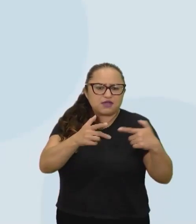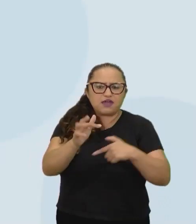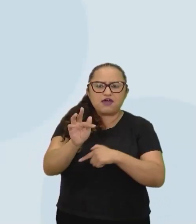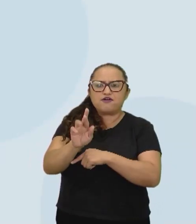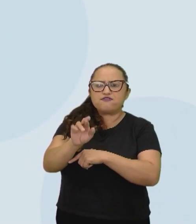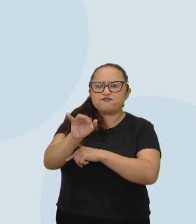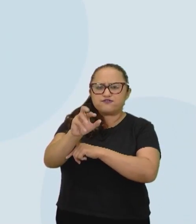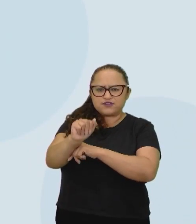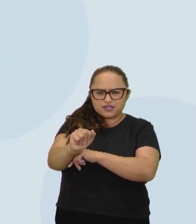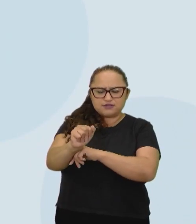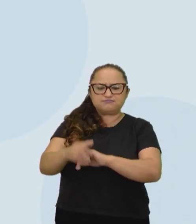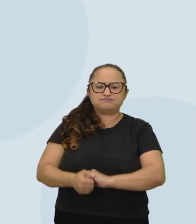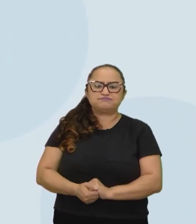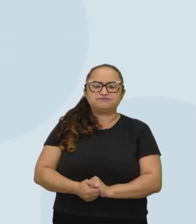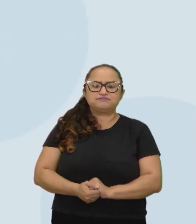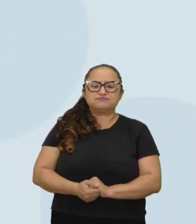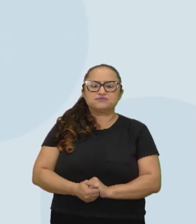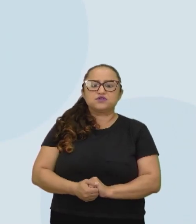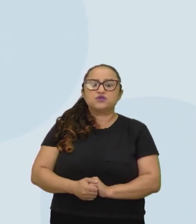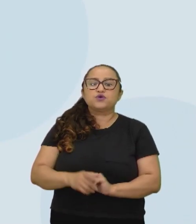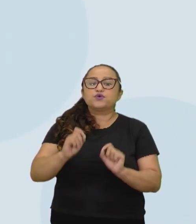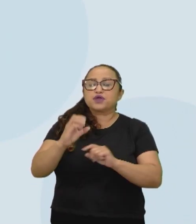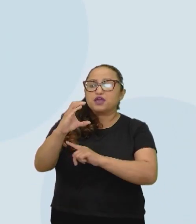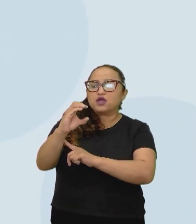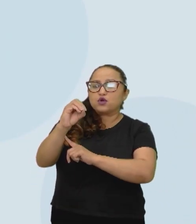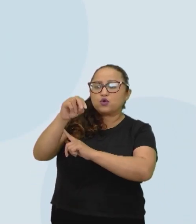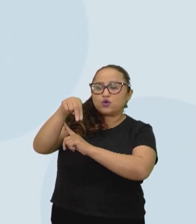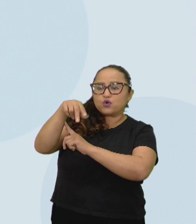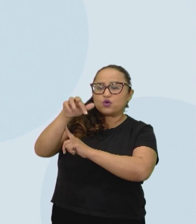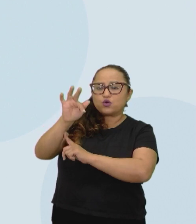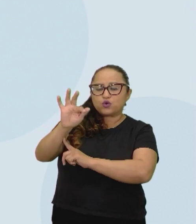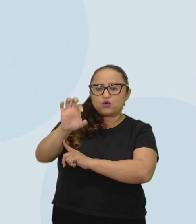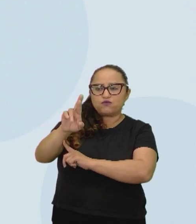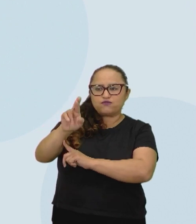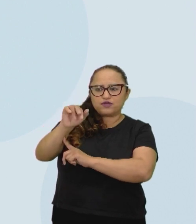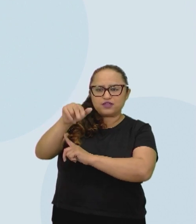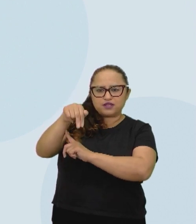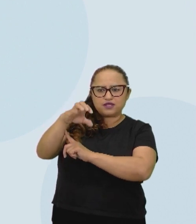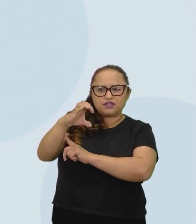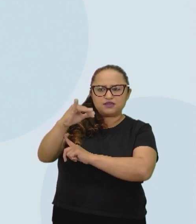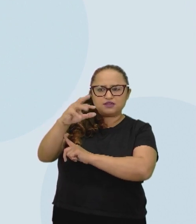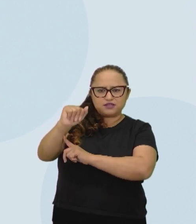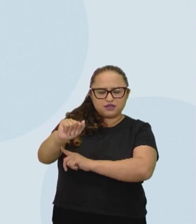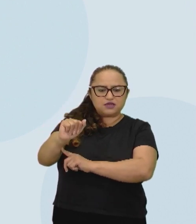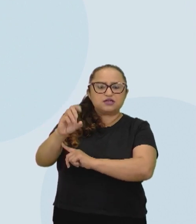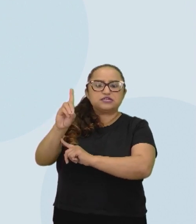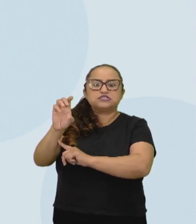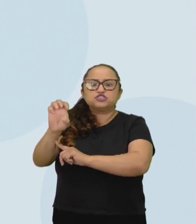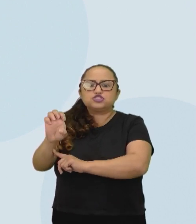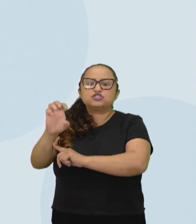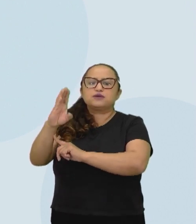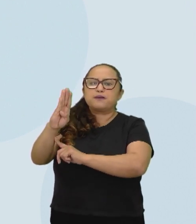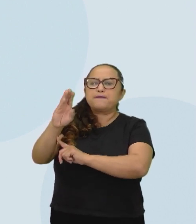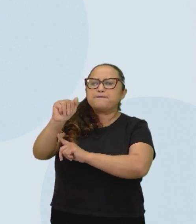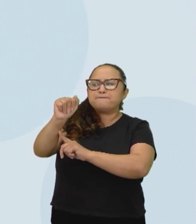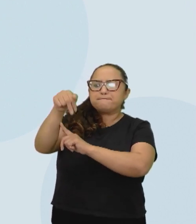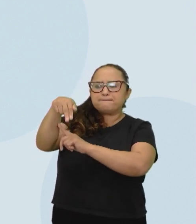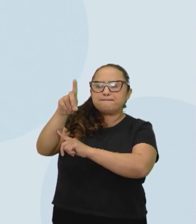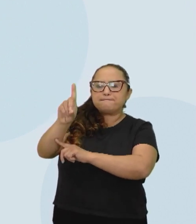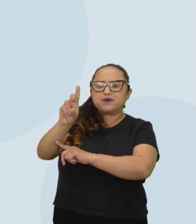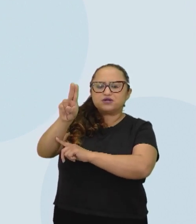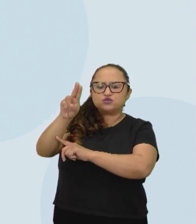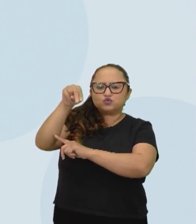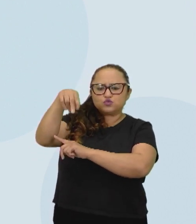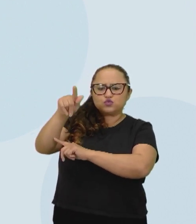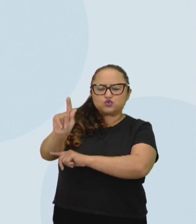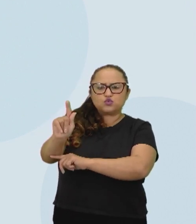mapa. Conferência de Bandung, a gente já vai falar aqui de 1955, eu trouxe até os princípios dessa